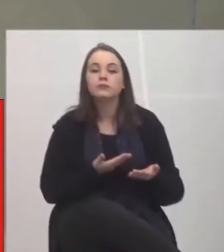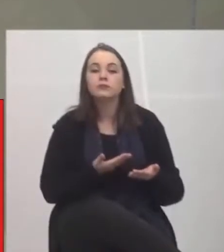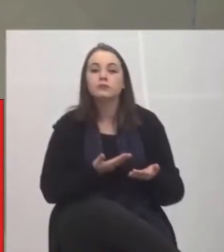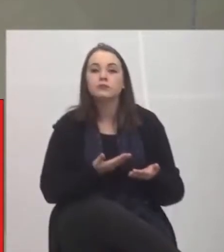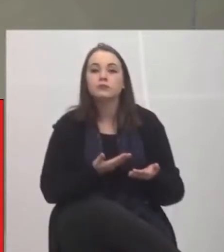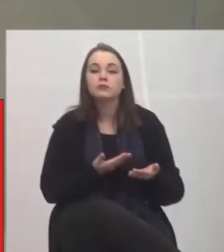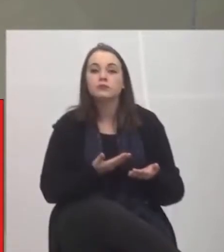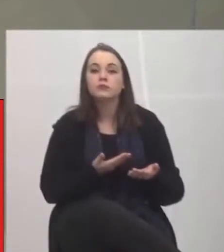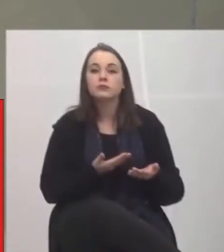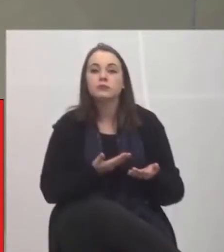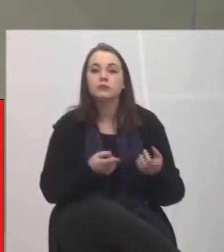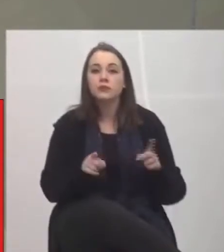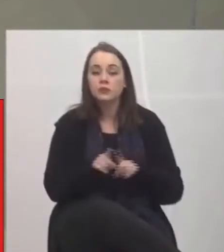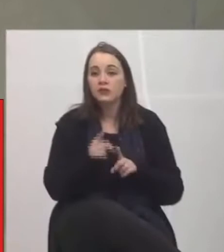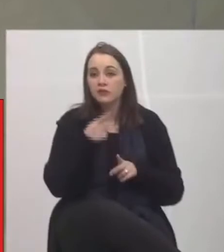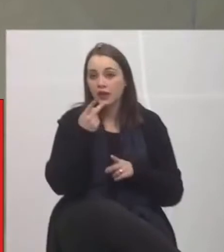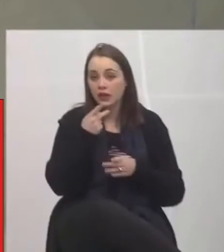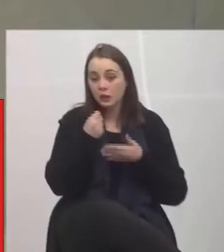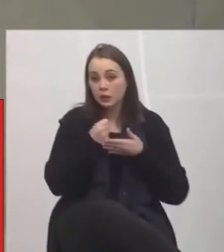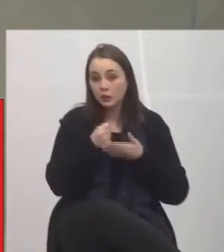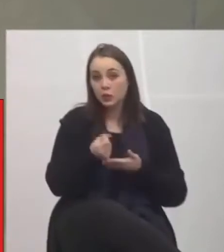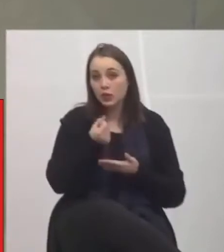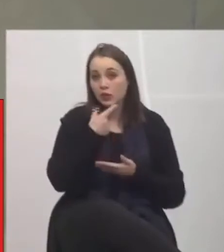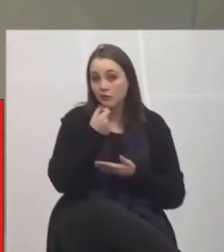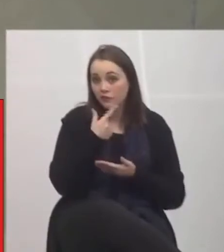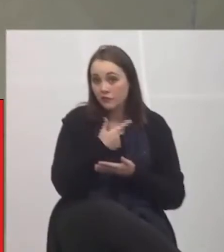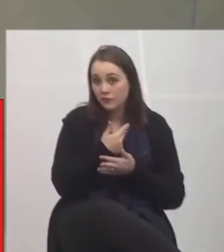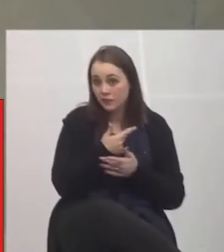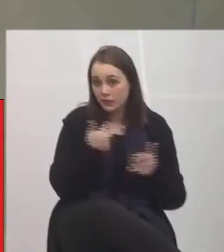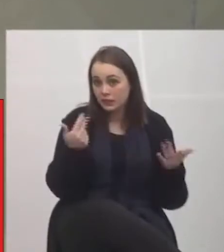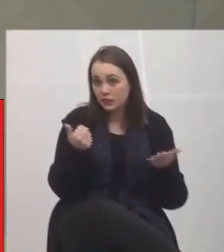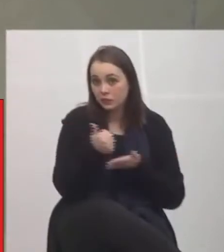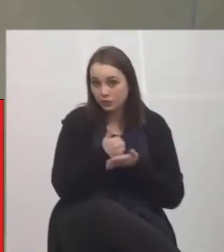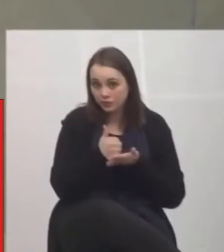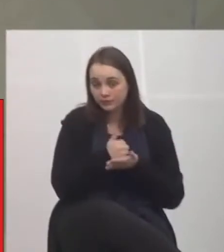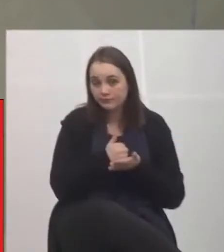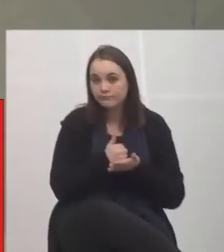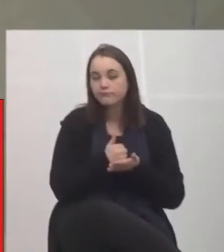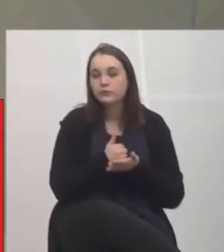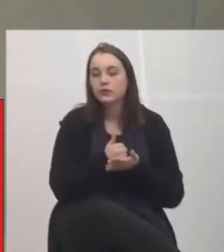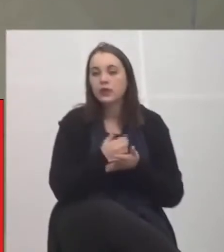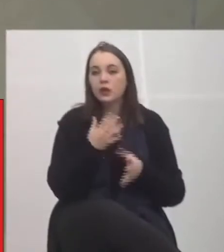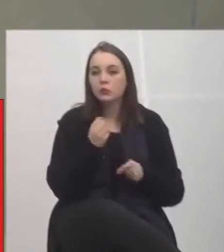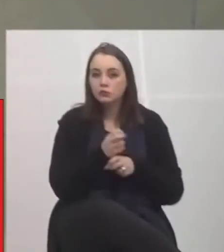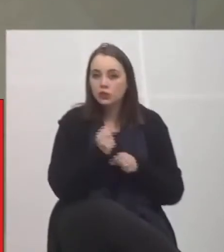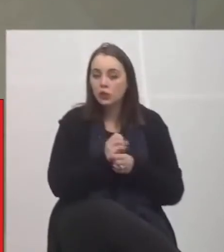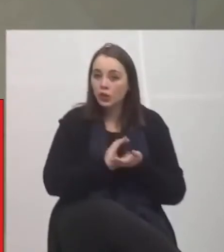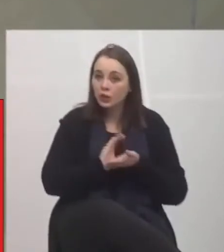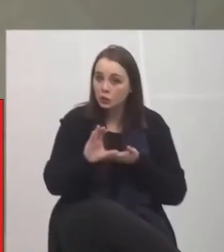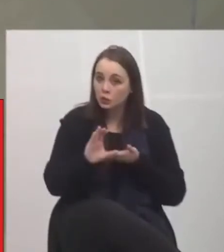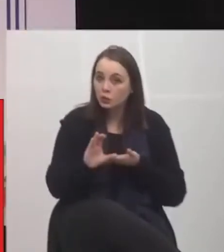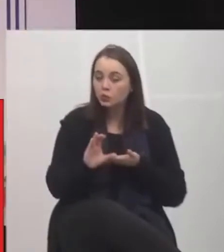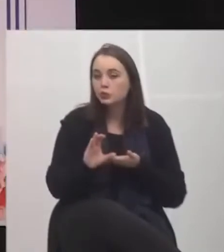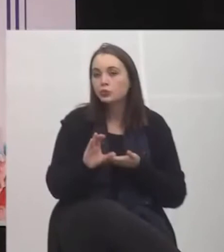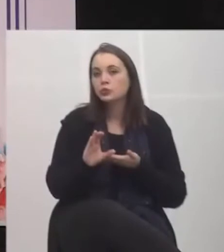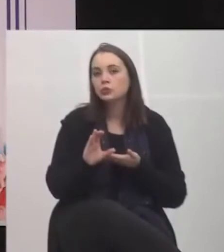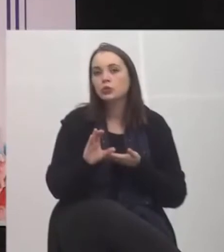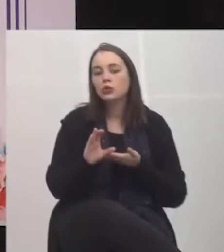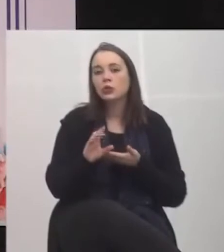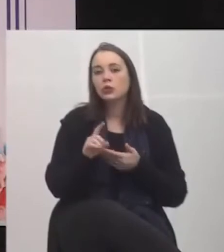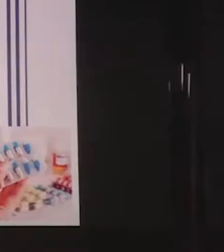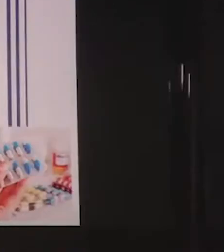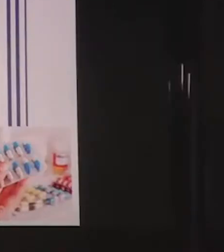E com relação à assistência farmacêutica... né? Então, o montante de recursos de dispensação